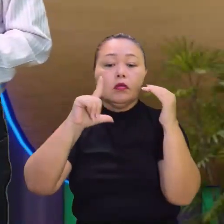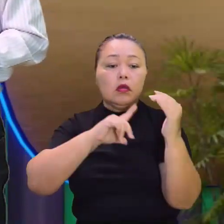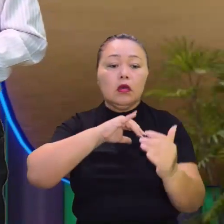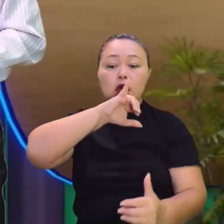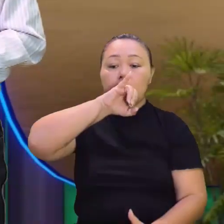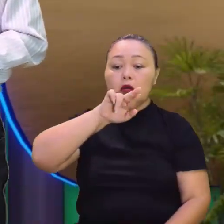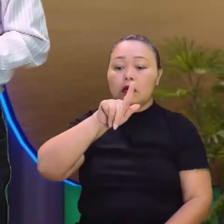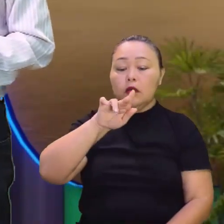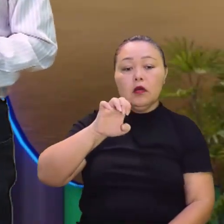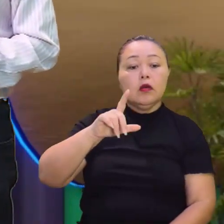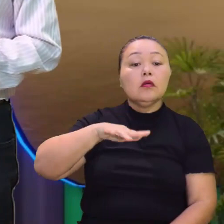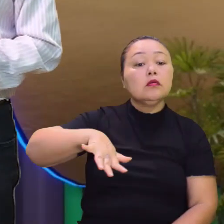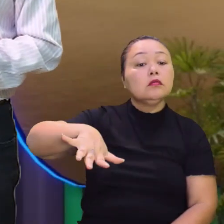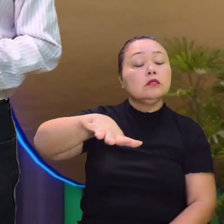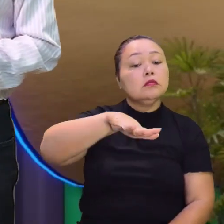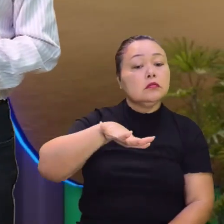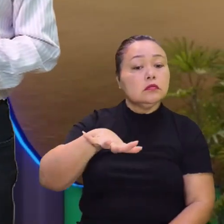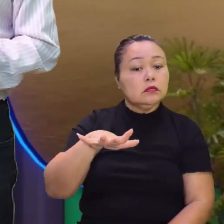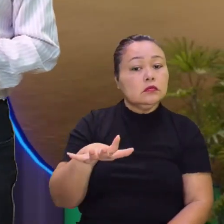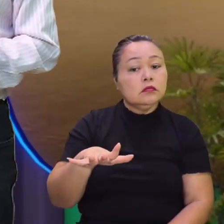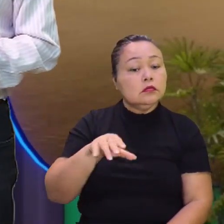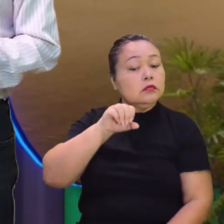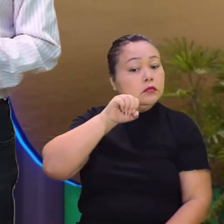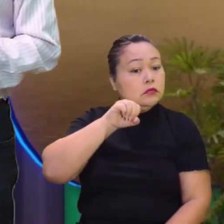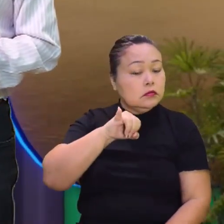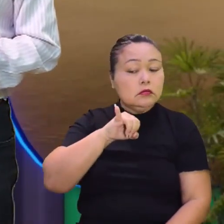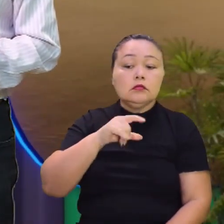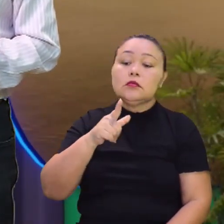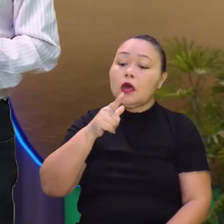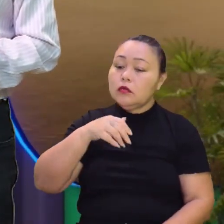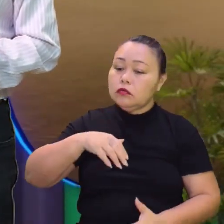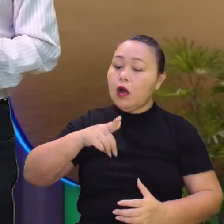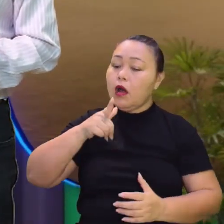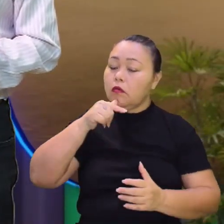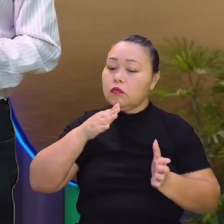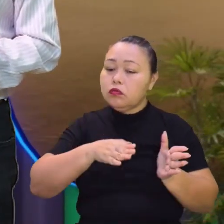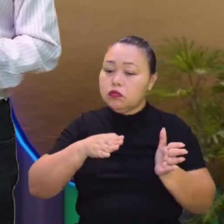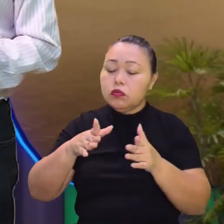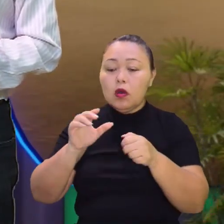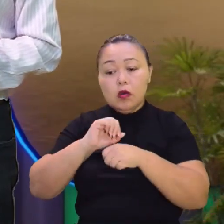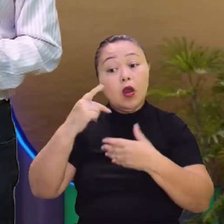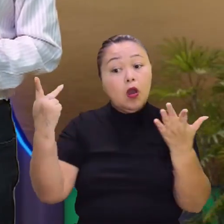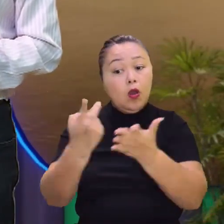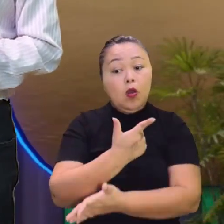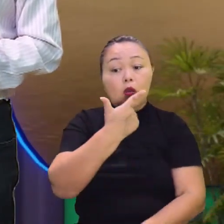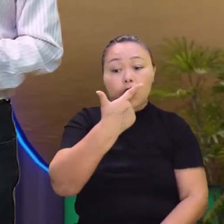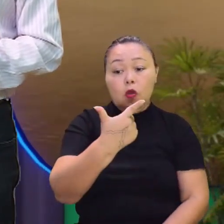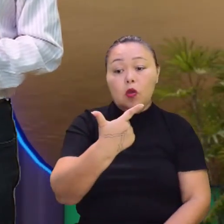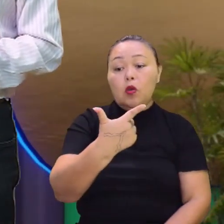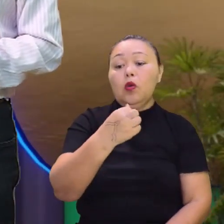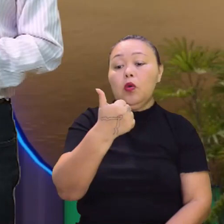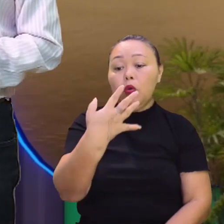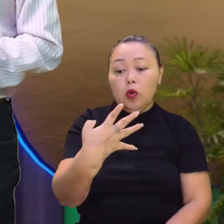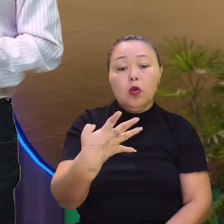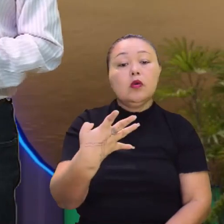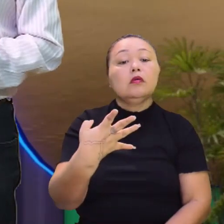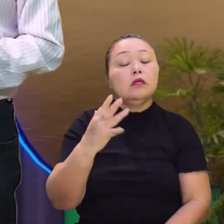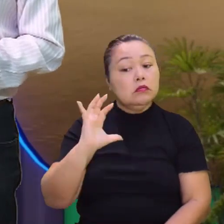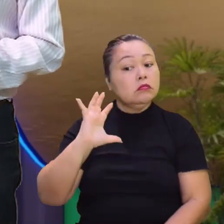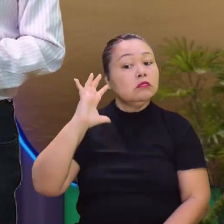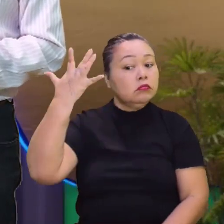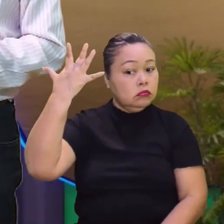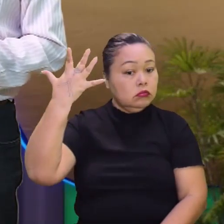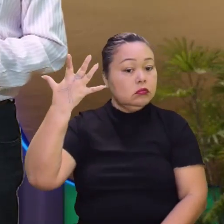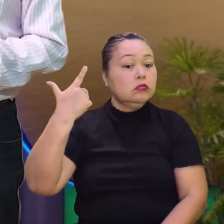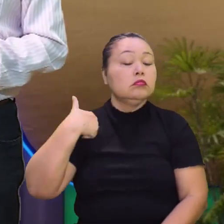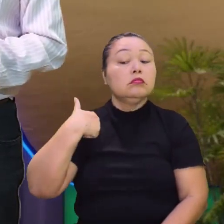Jorge? De repente, galera, se for uma cheia extraordinária, como aconteceu em 2014, aí sim, né?